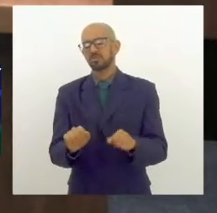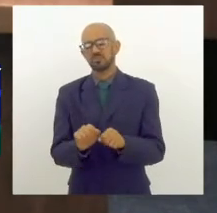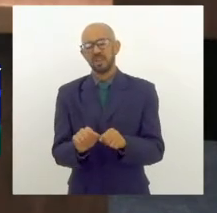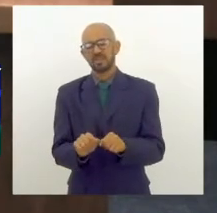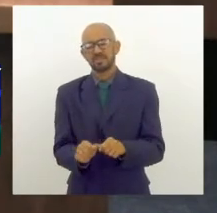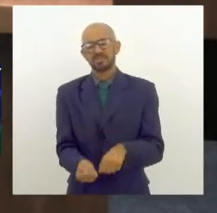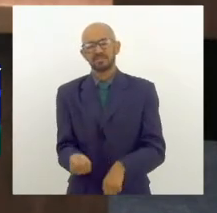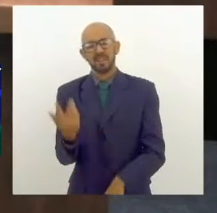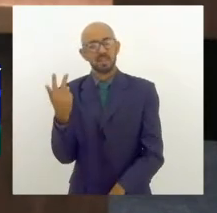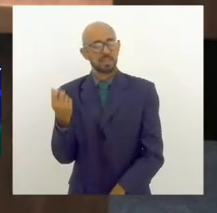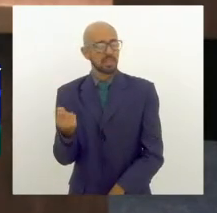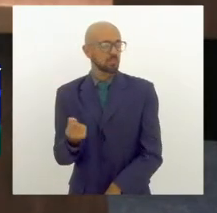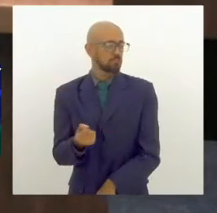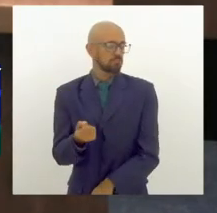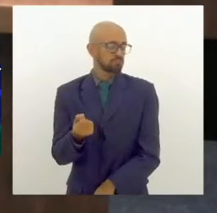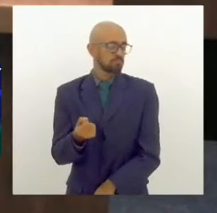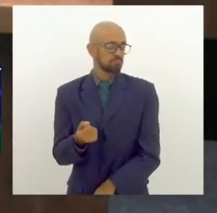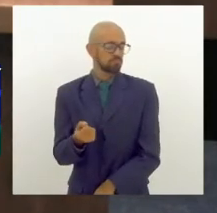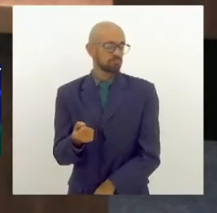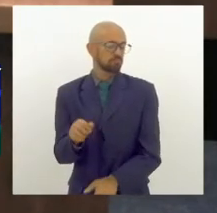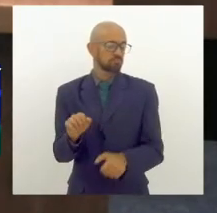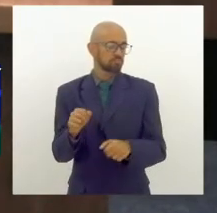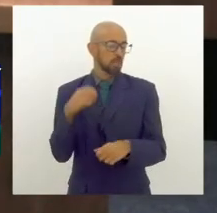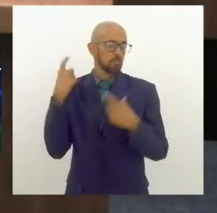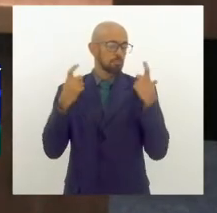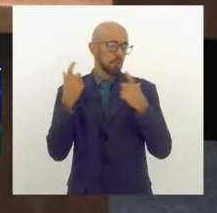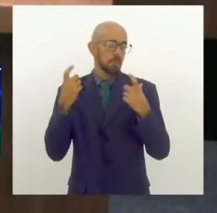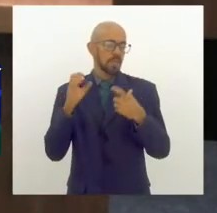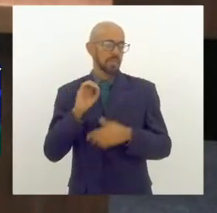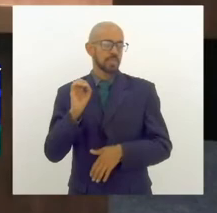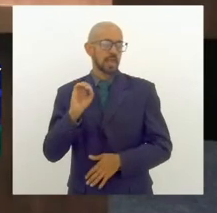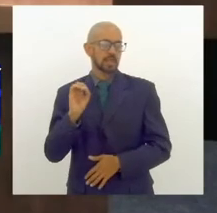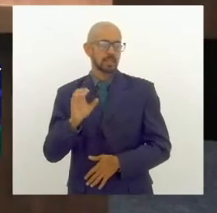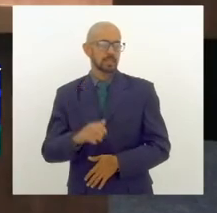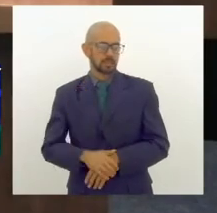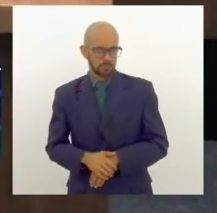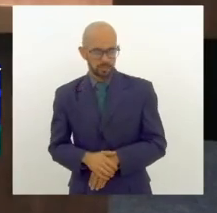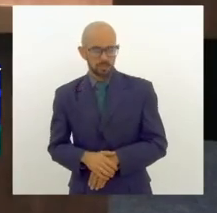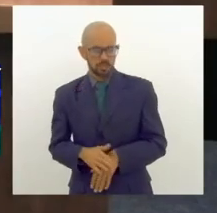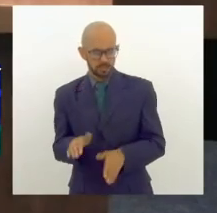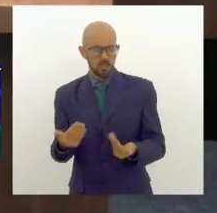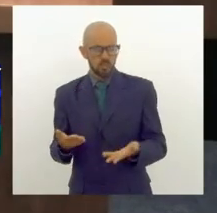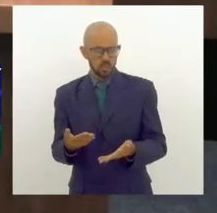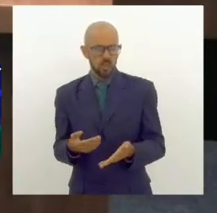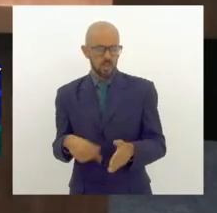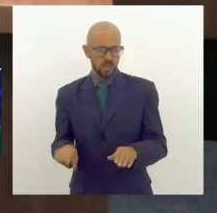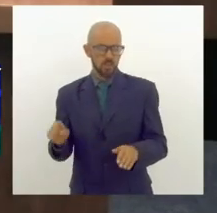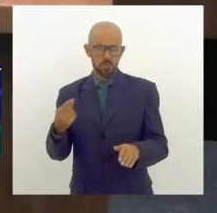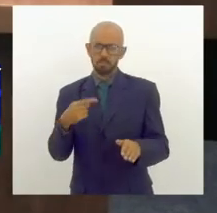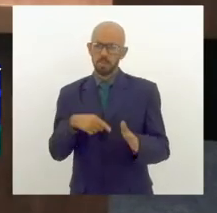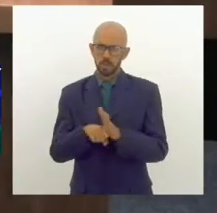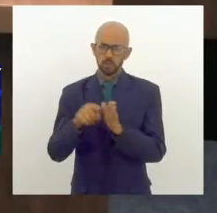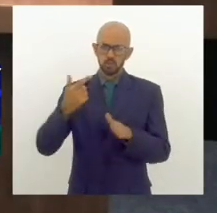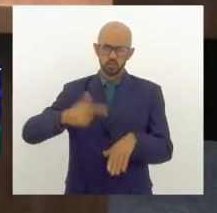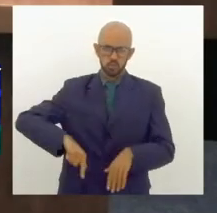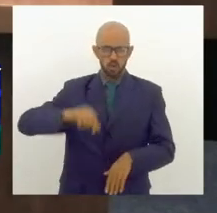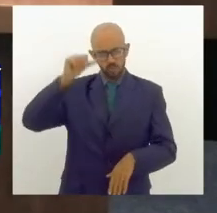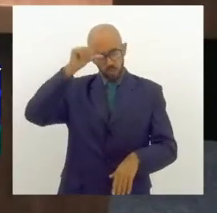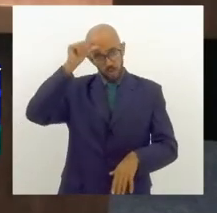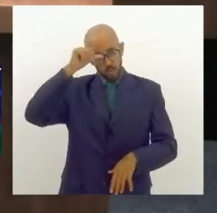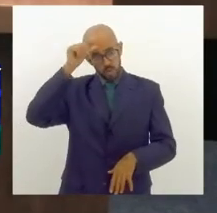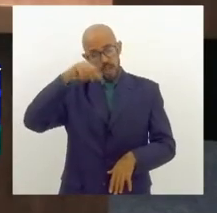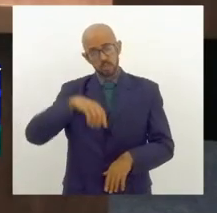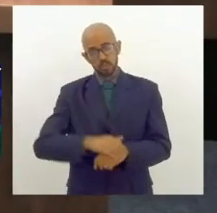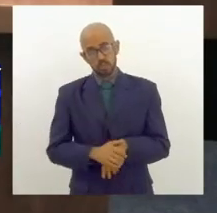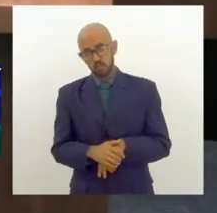faz, nada fez e não se preocupa. Então, eu cobro aqui mais uma vez ao governador Cláudio Castro. O